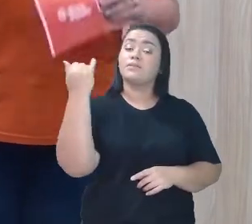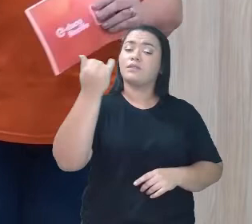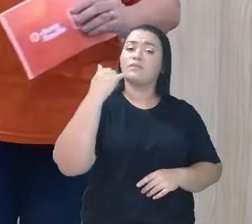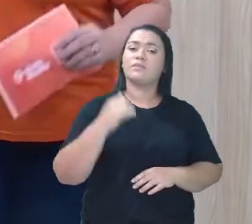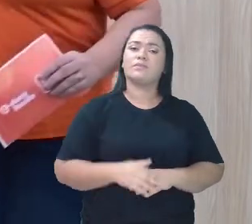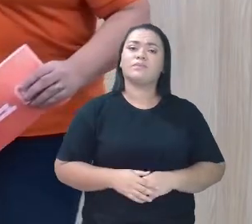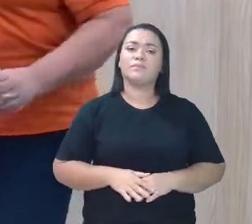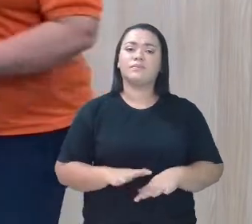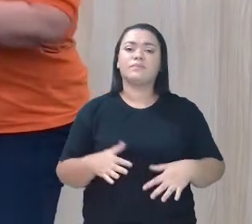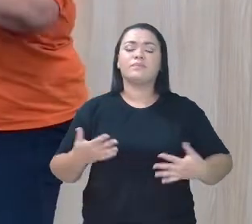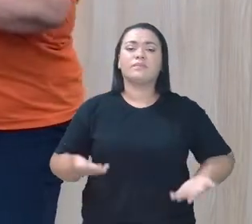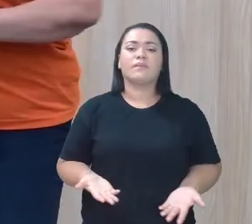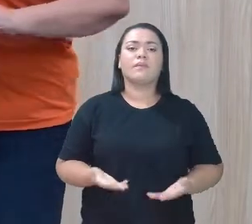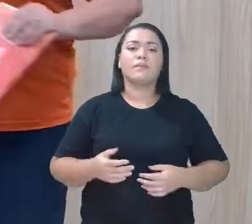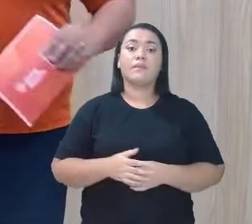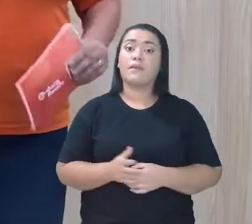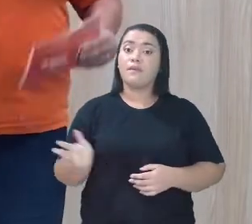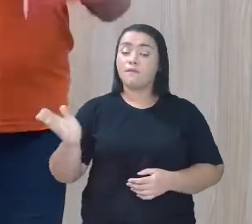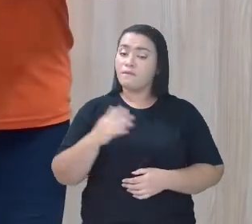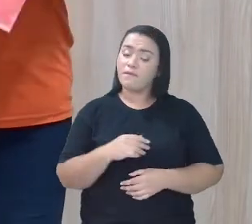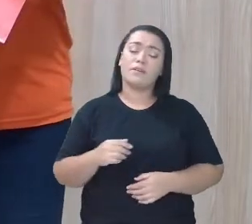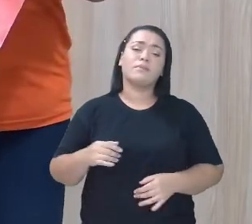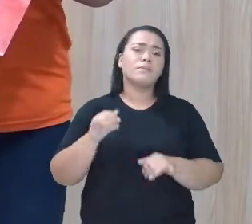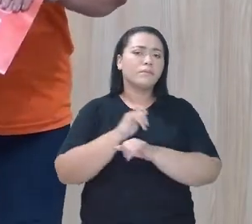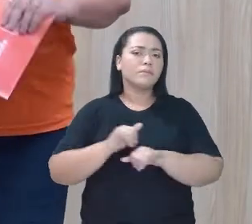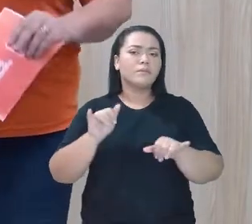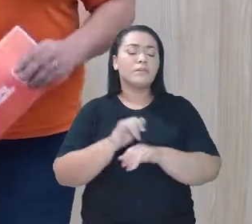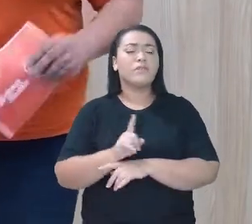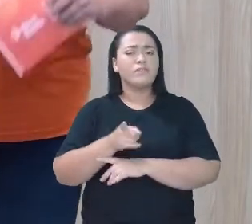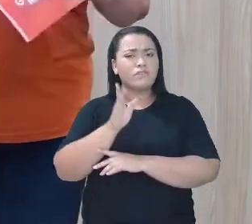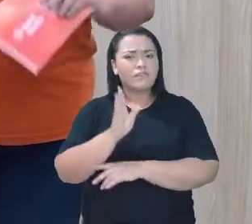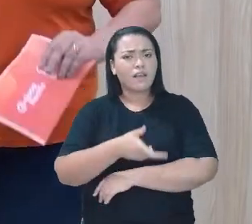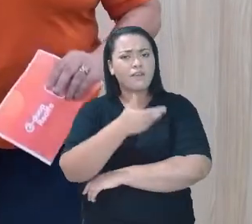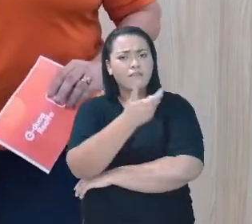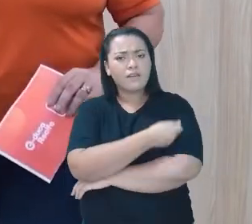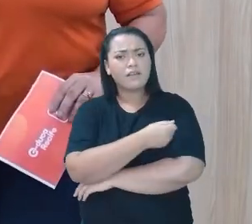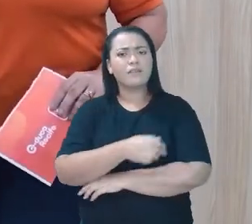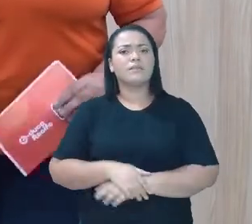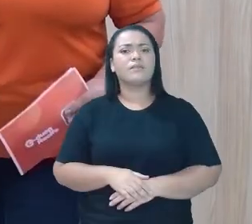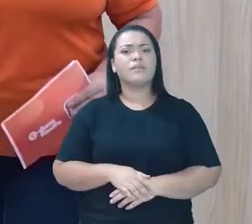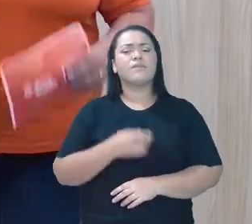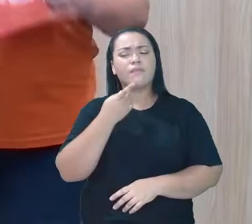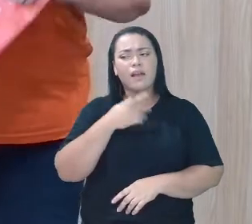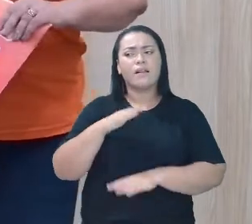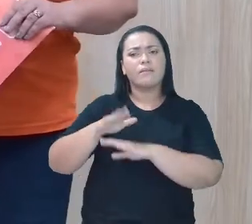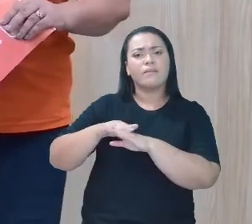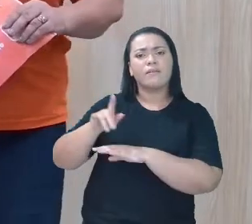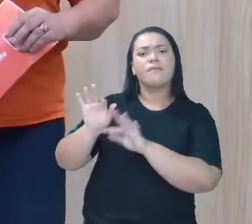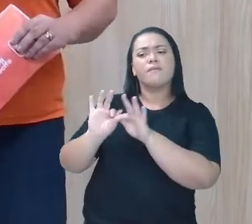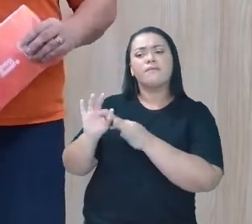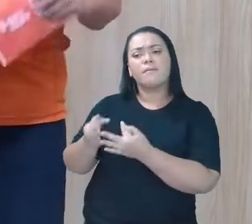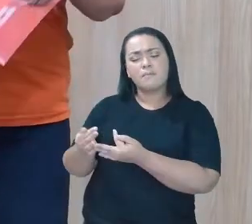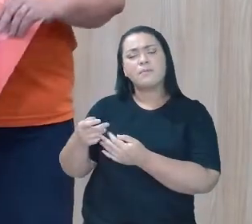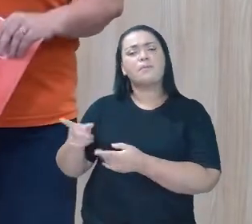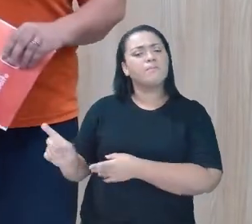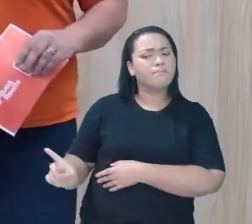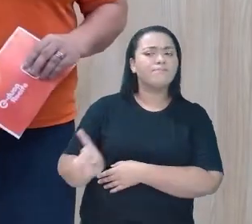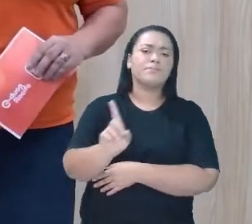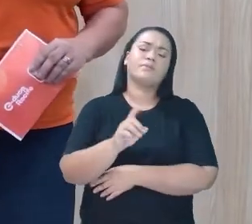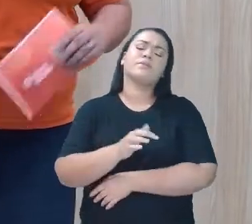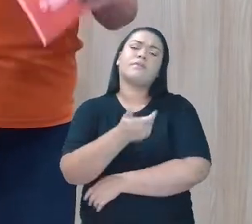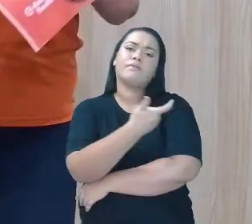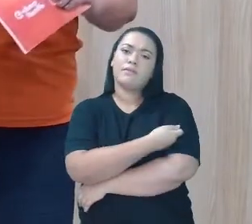importante. Então, vamos aí entrar nessa campanha. E você que já se vacinou, manda aí o pessoal da família que não se vacinou ainda, fala